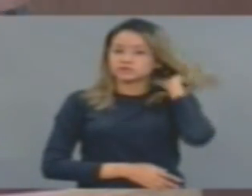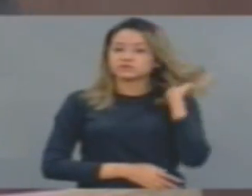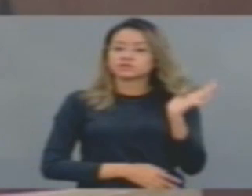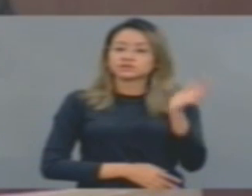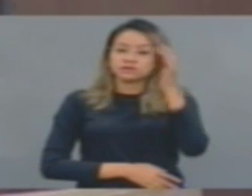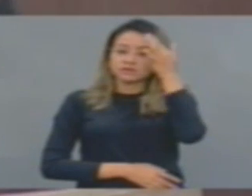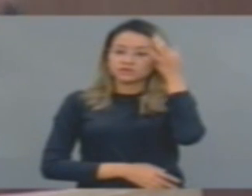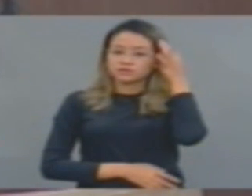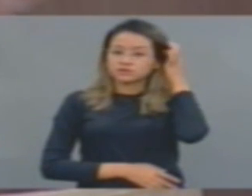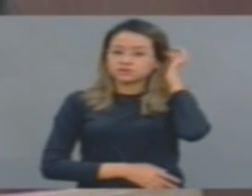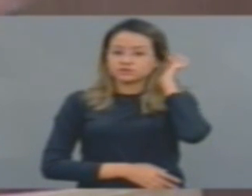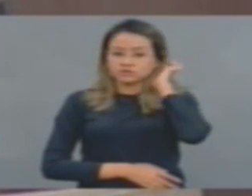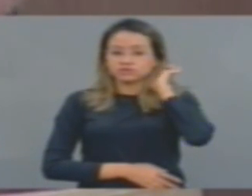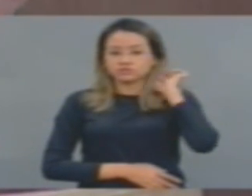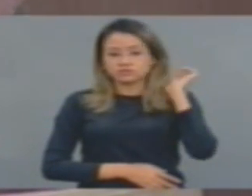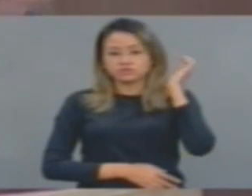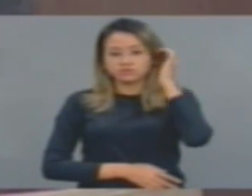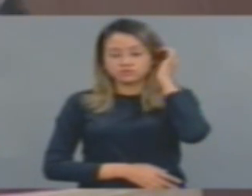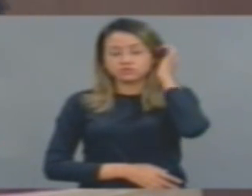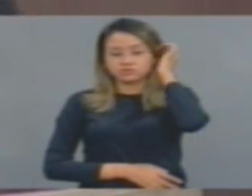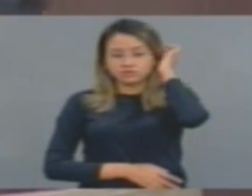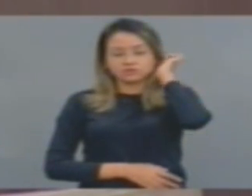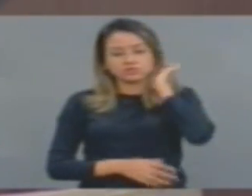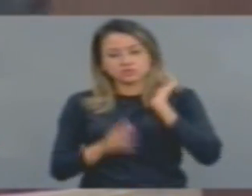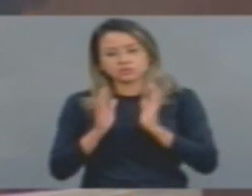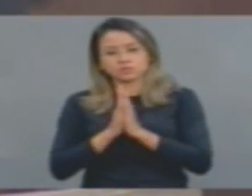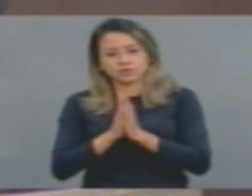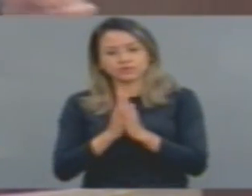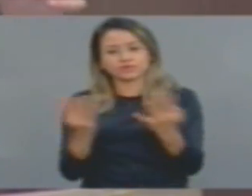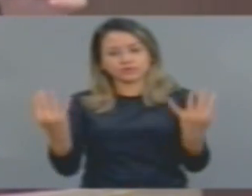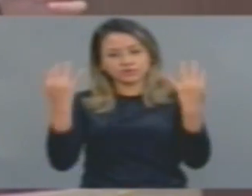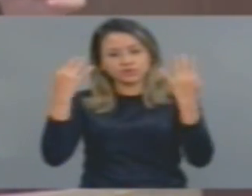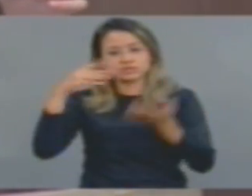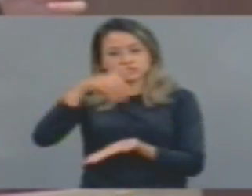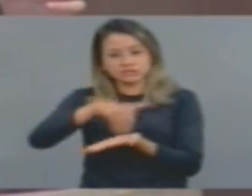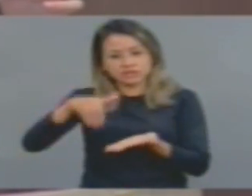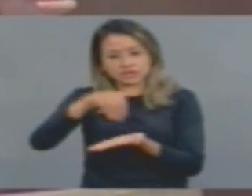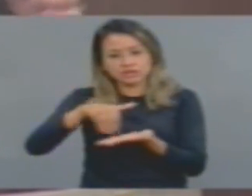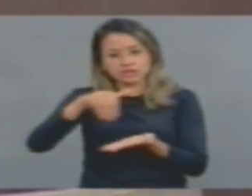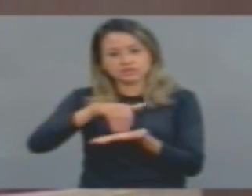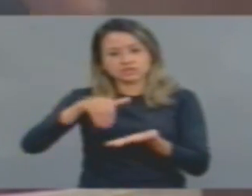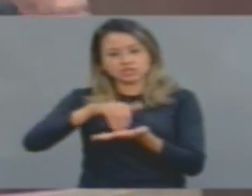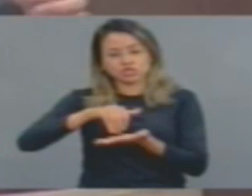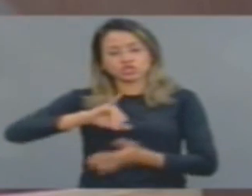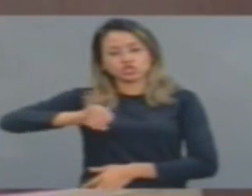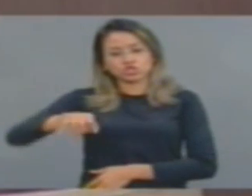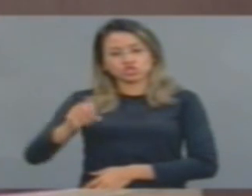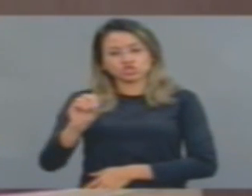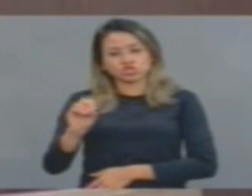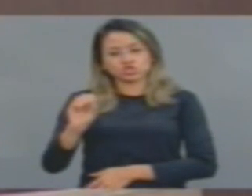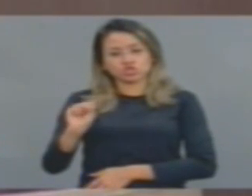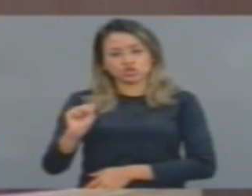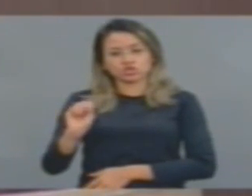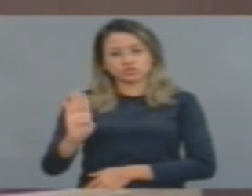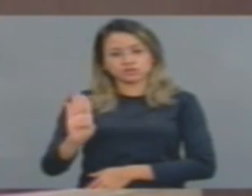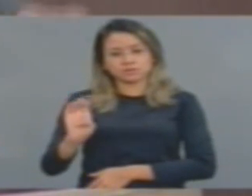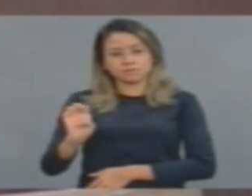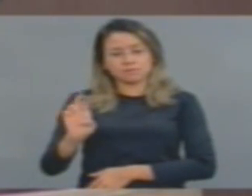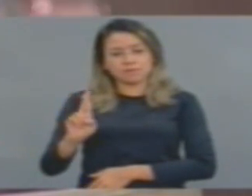Eu estou chamando a atenção da sociedade cearense, mas sobretudo do secretário Josbertini e do governador Camilo